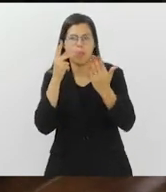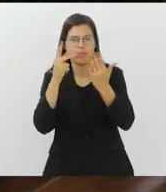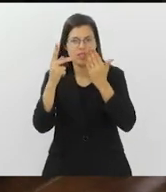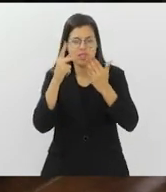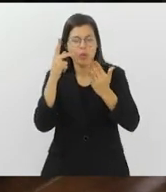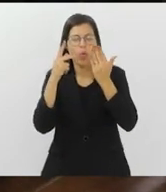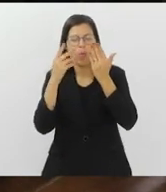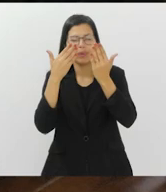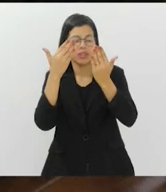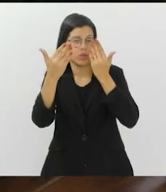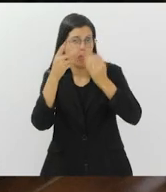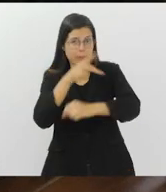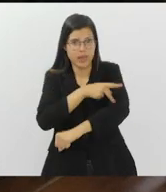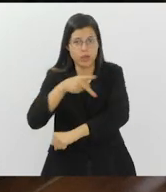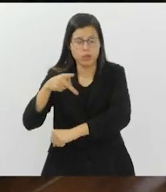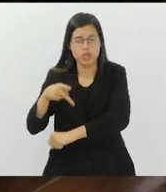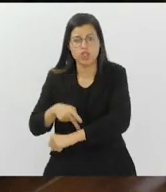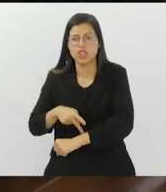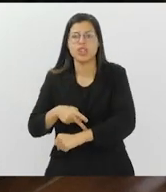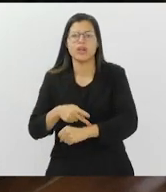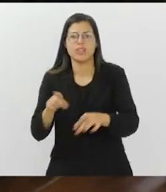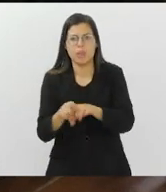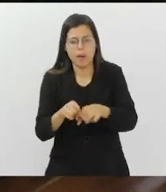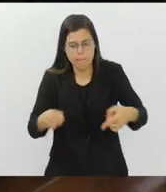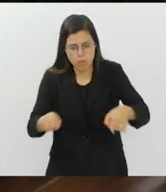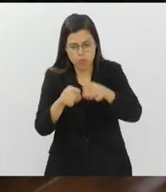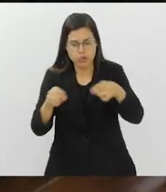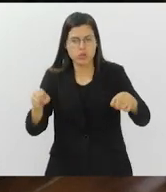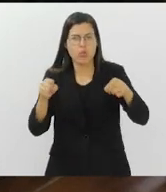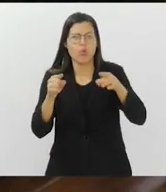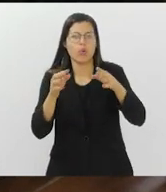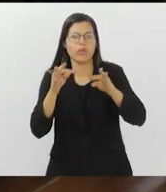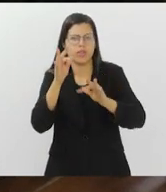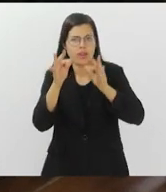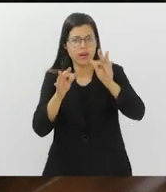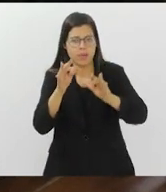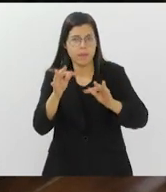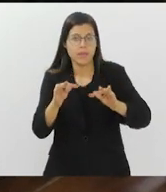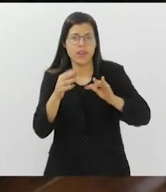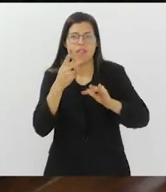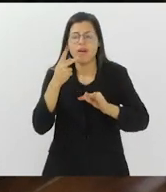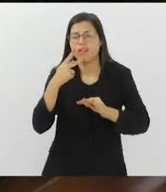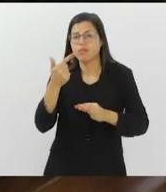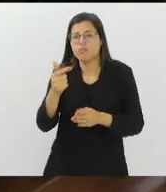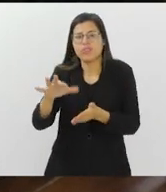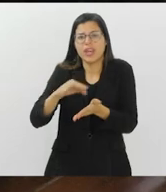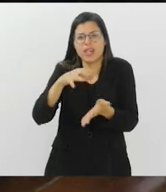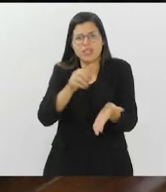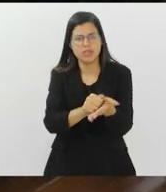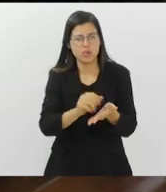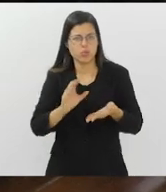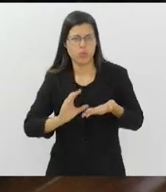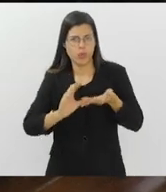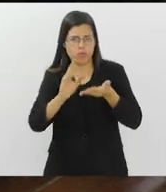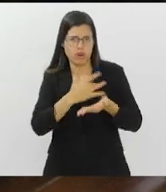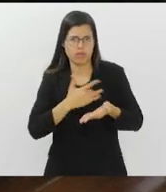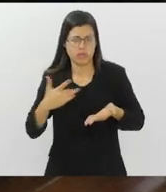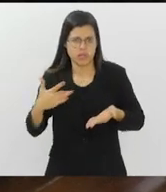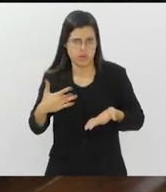musicoterapia, pedagogia, com a alegação de que não possuem registros nos conselhos de saúde,